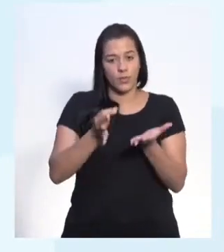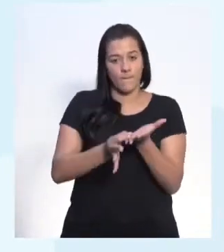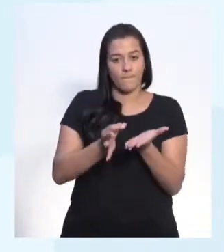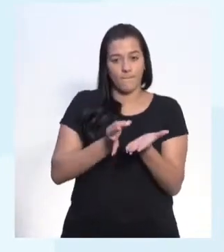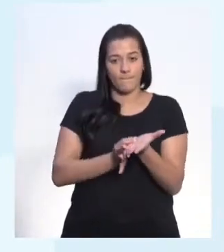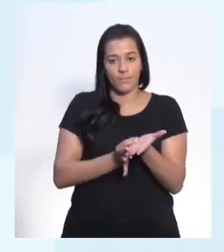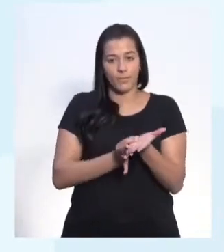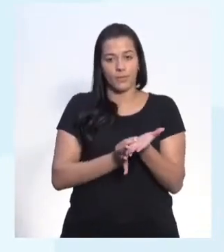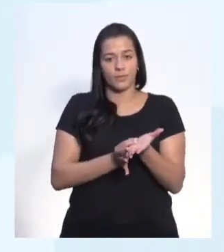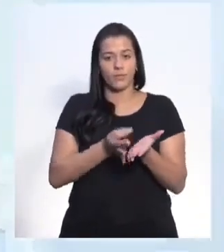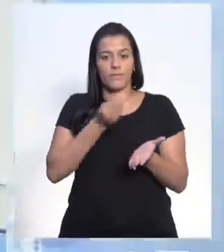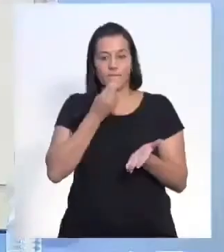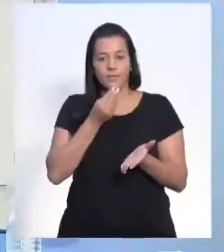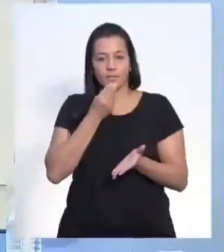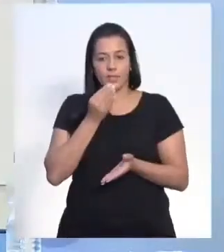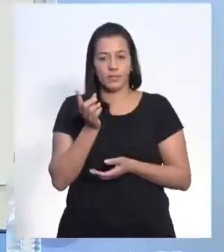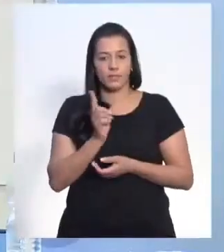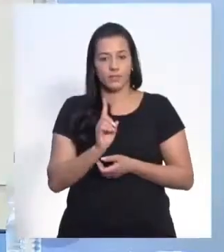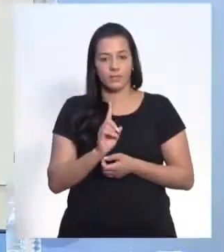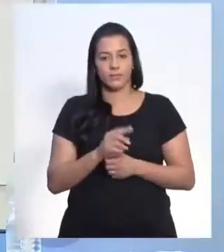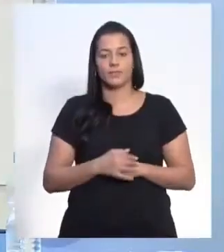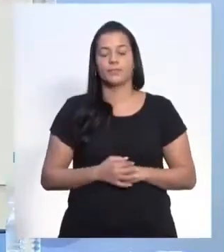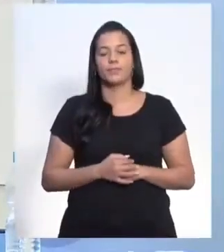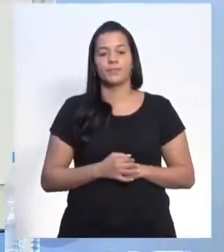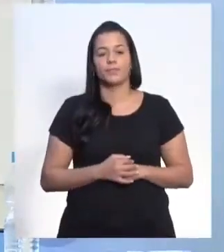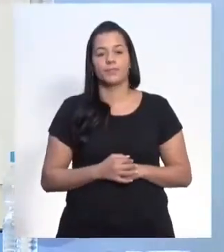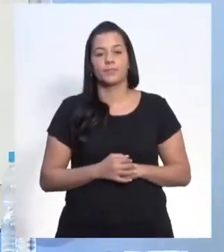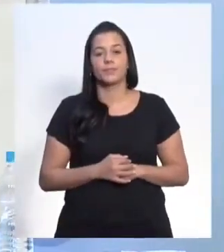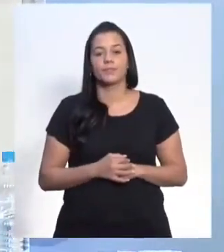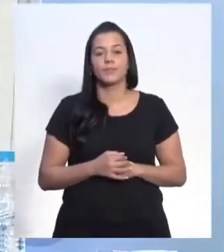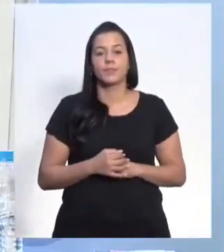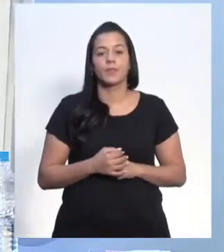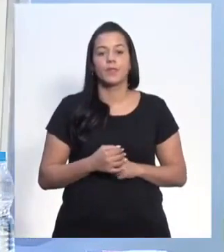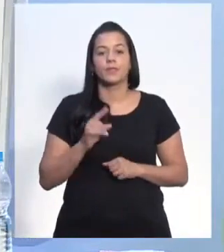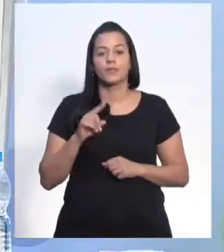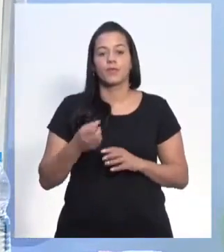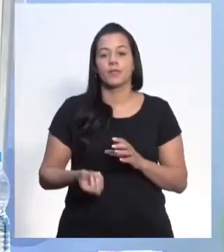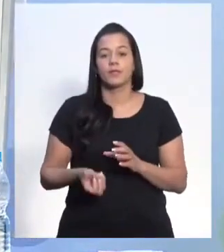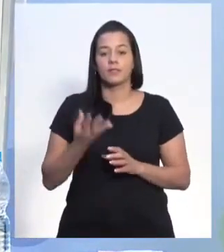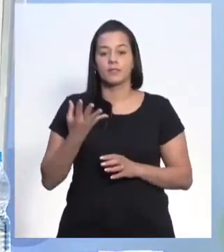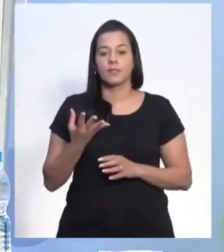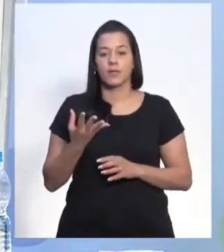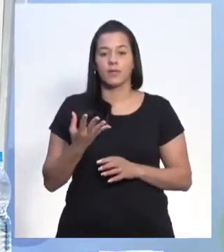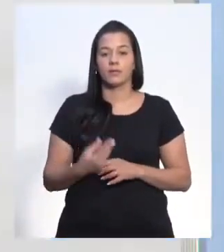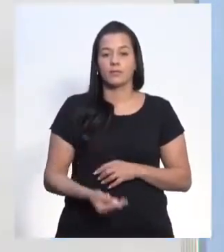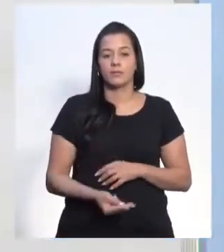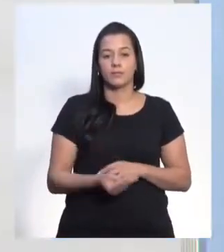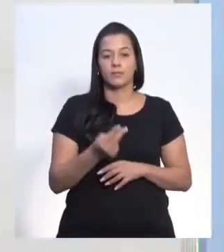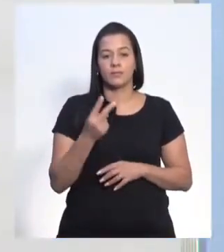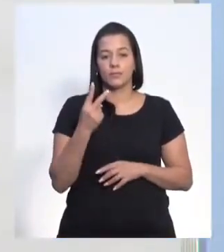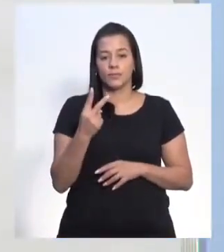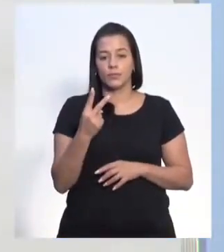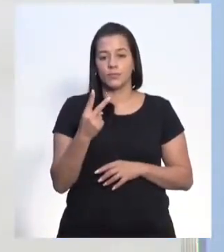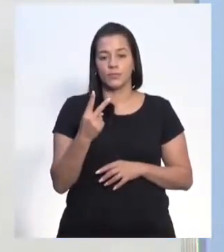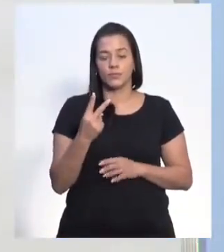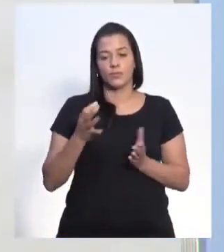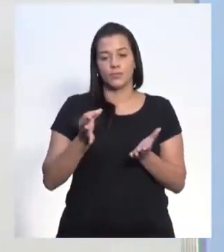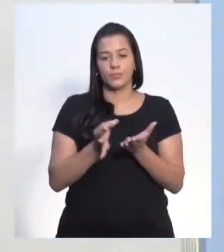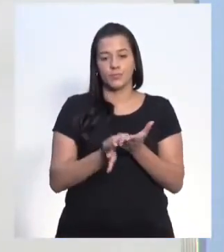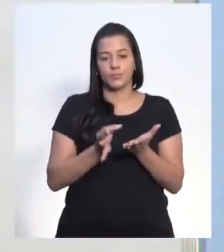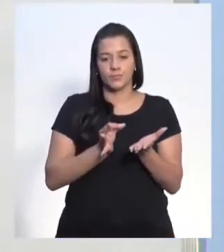não viciadas. Então, o que, que a gente vai fazer? A gente vai lançar o quê? Lançar